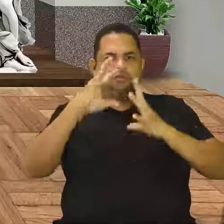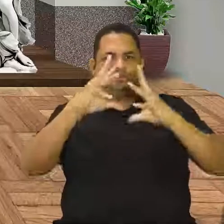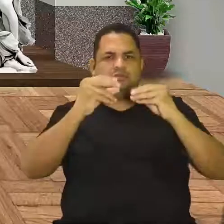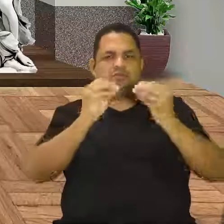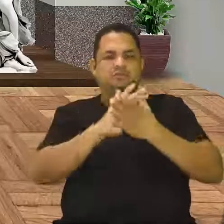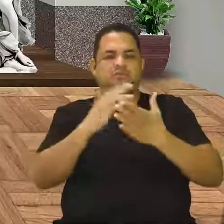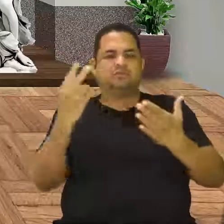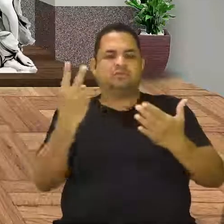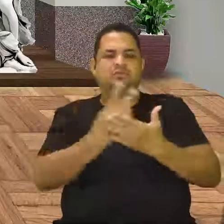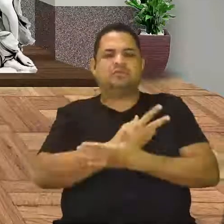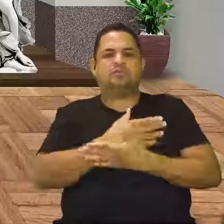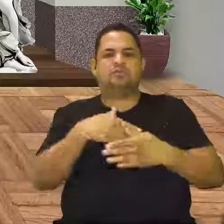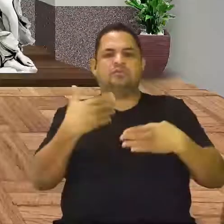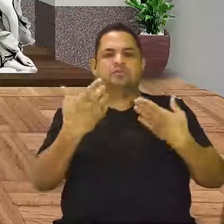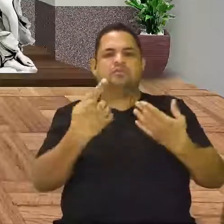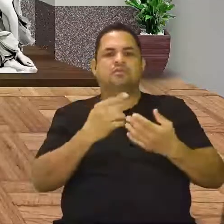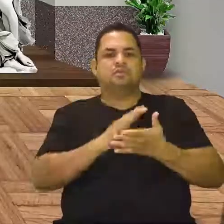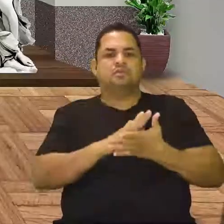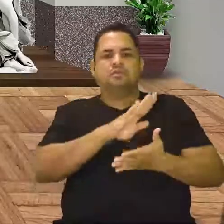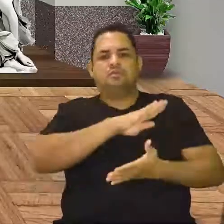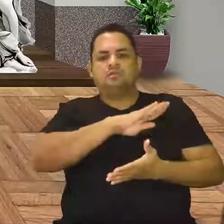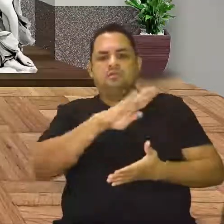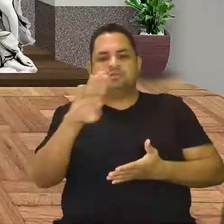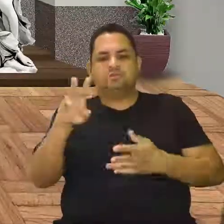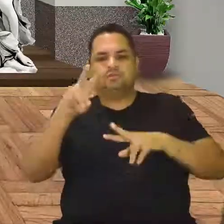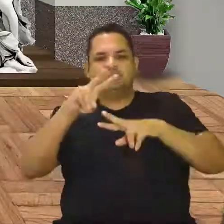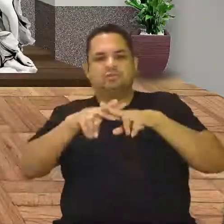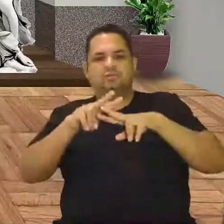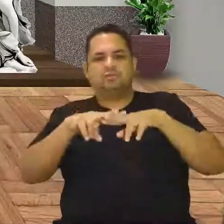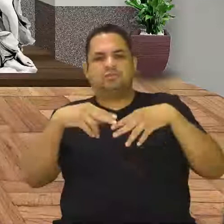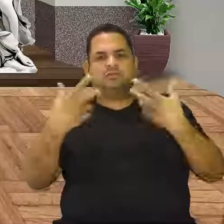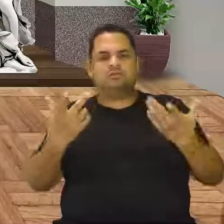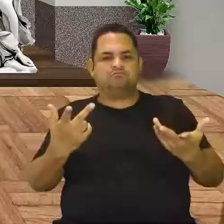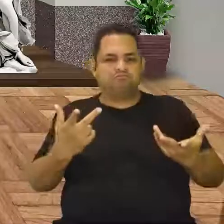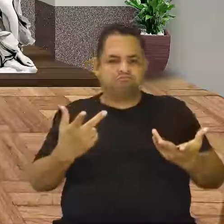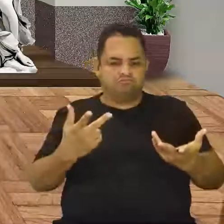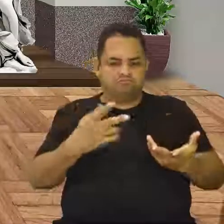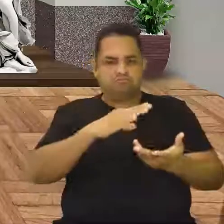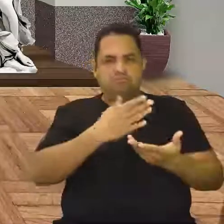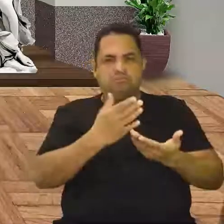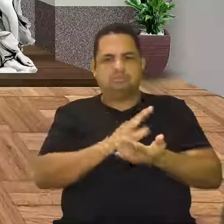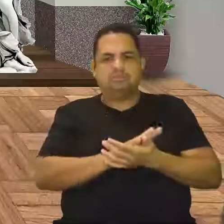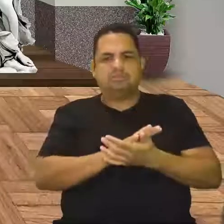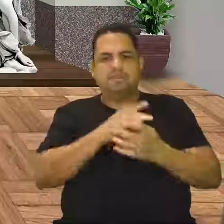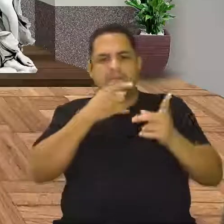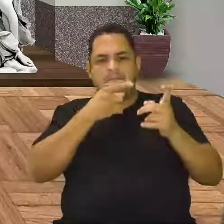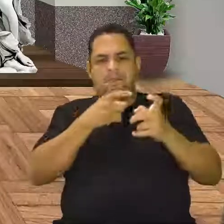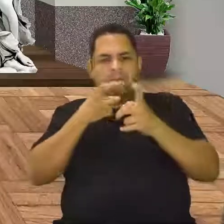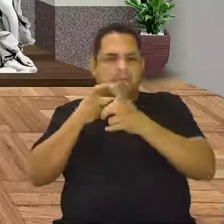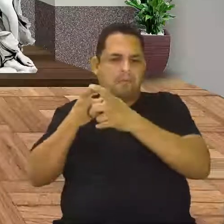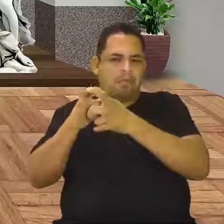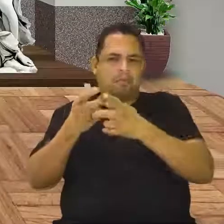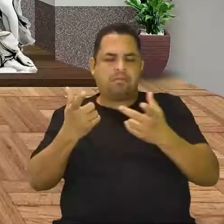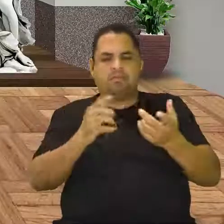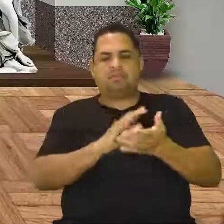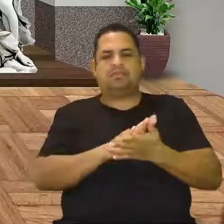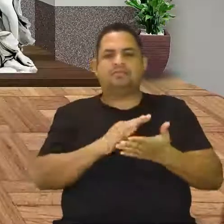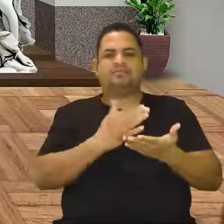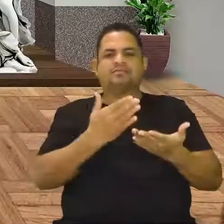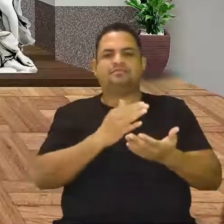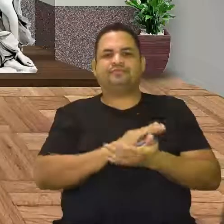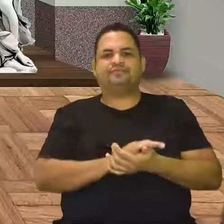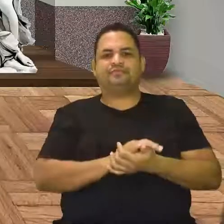tudo que tá acontecendo olha Mussolini foi preso olha Mustang foi foi fuzilado à foi